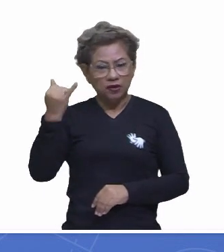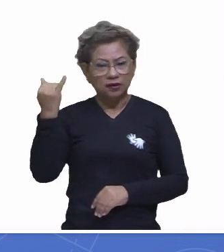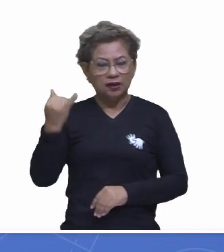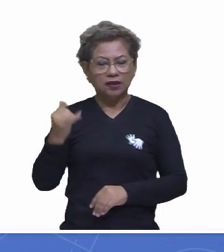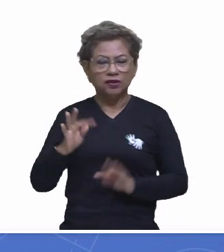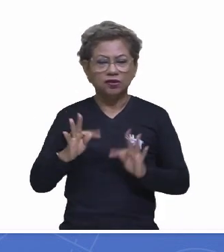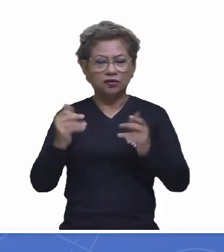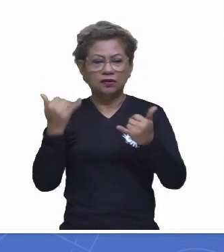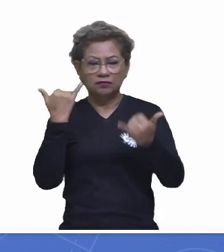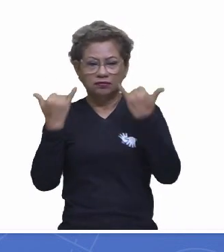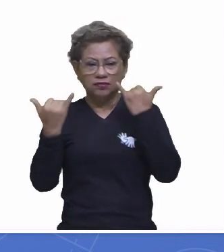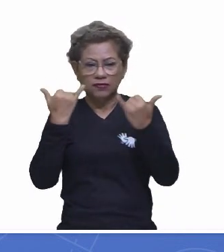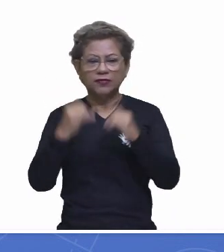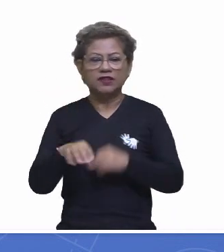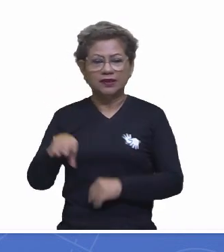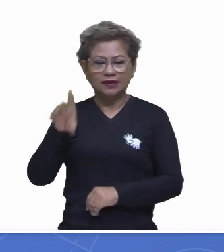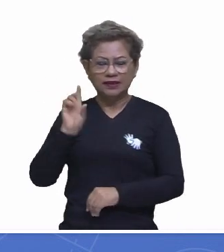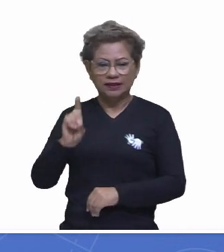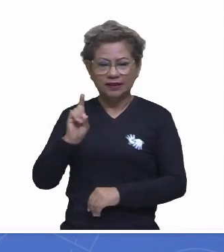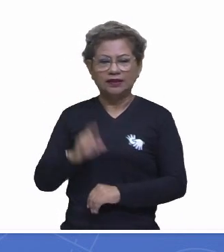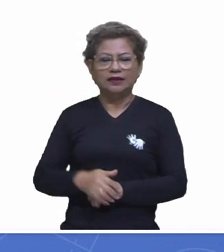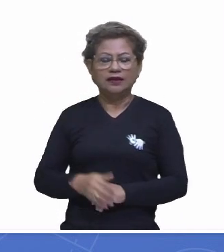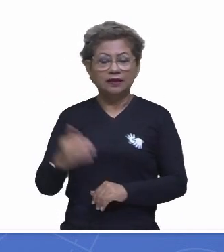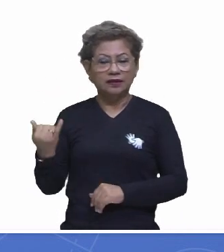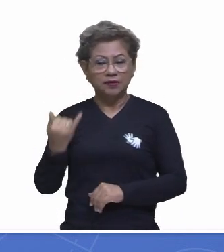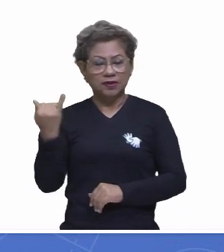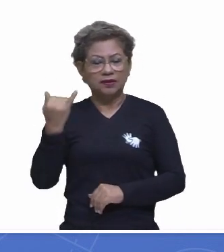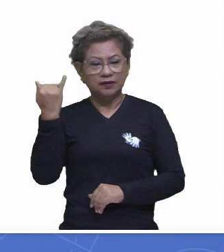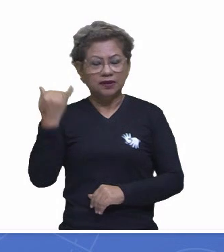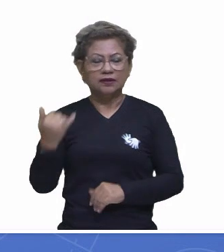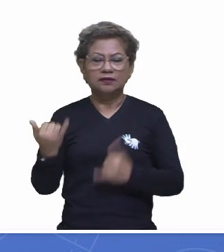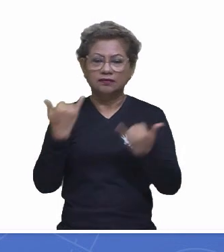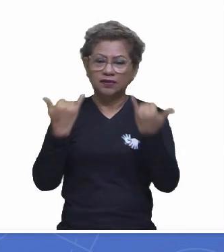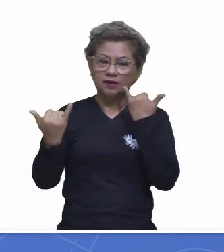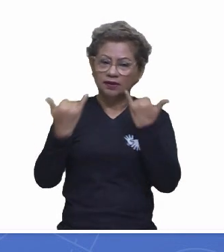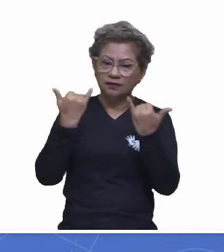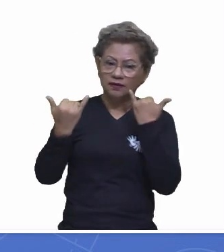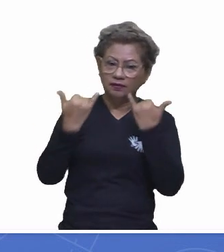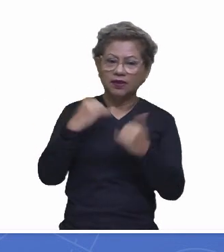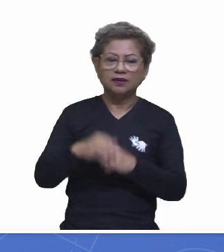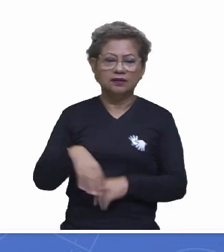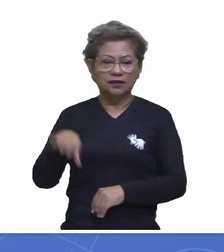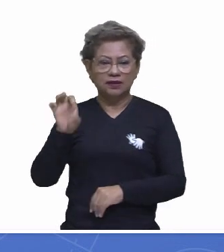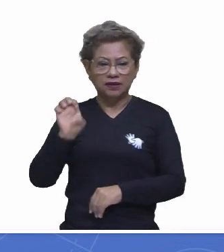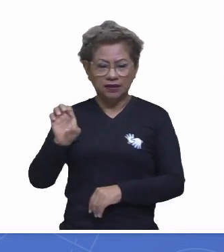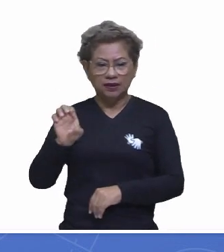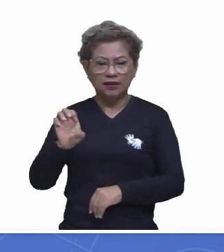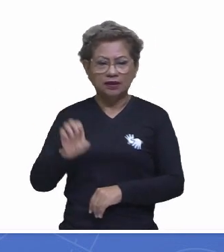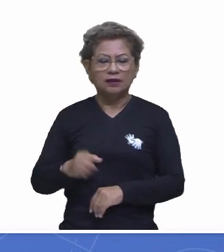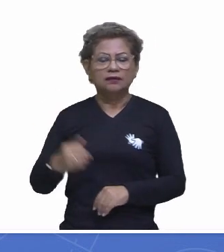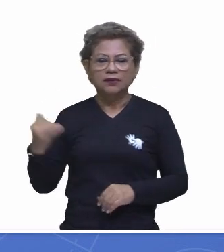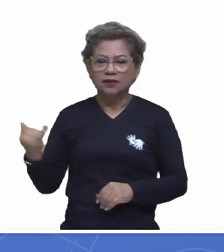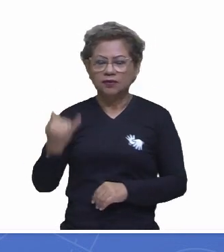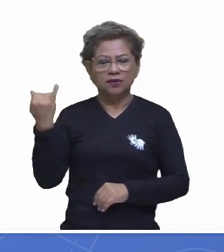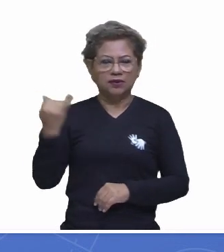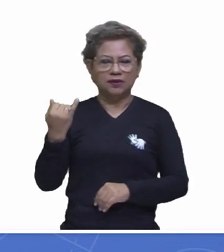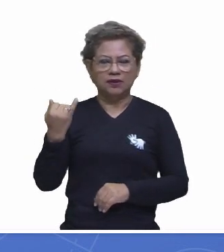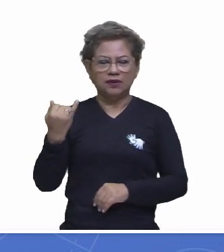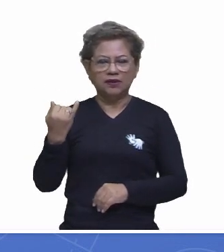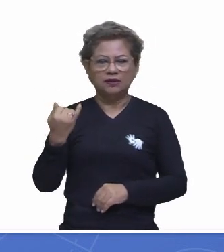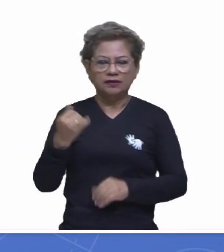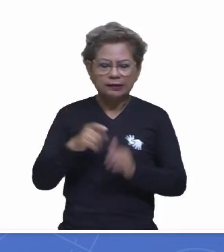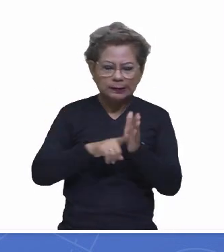termos científicos empregados na reportagem, ou letra E, marcar a apropriação de termos de outra ciência pela